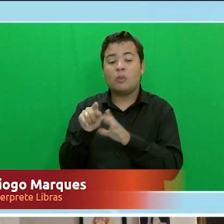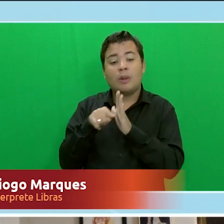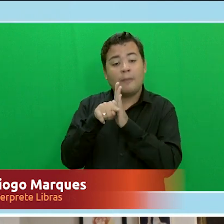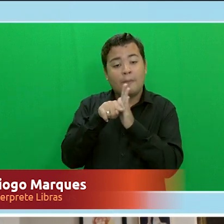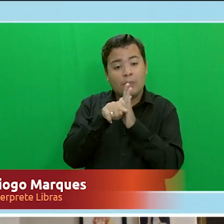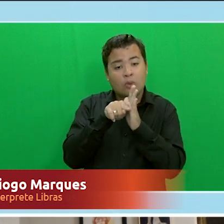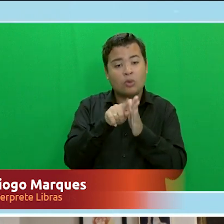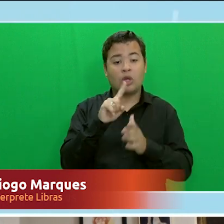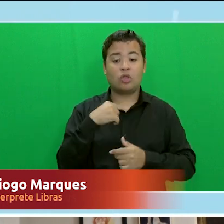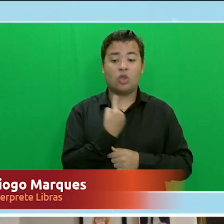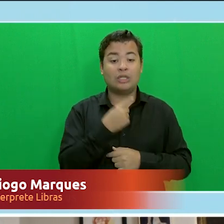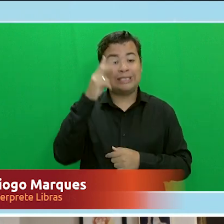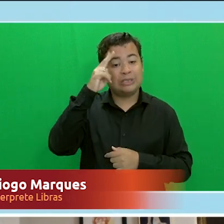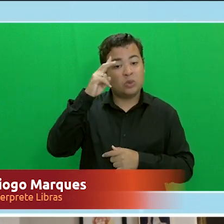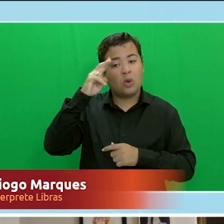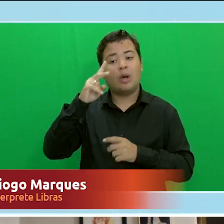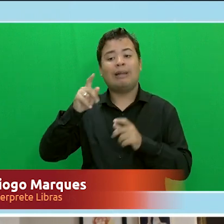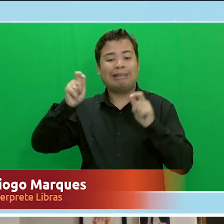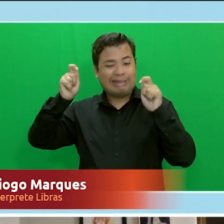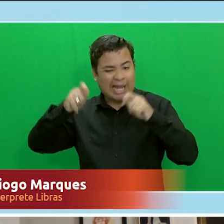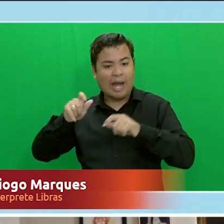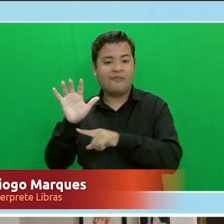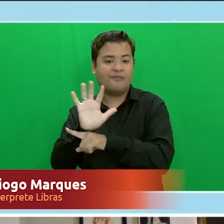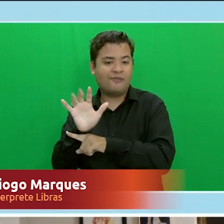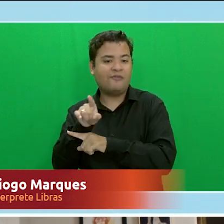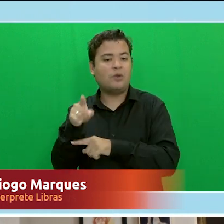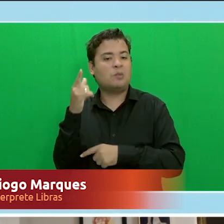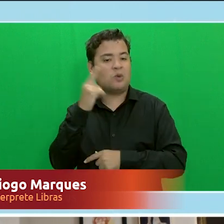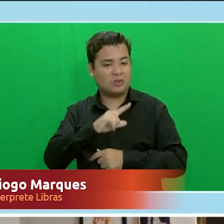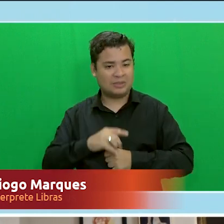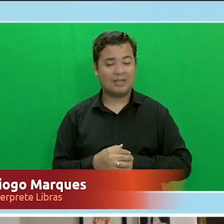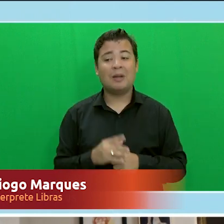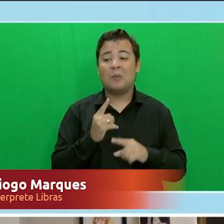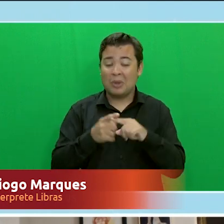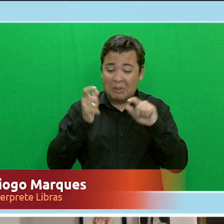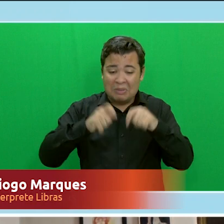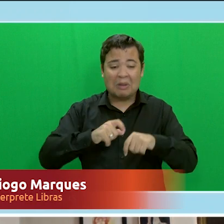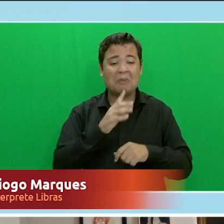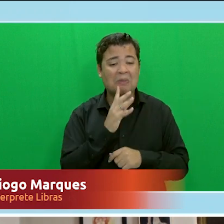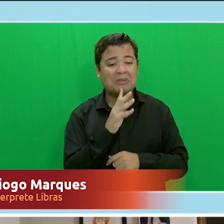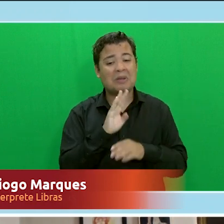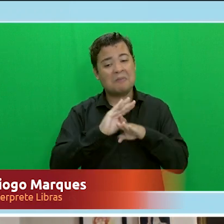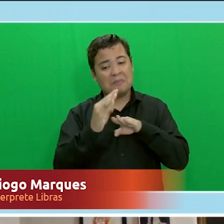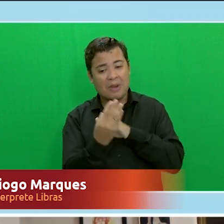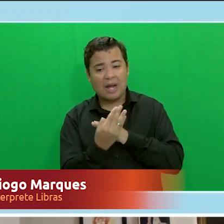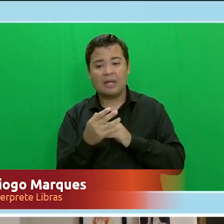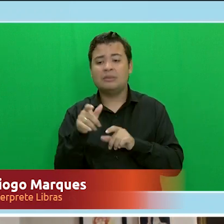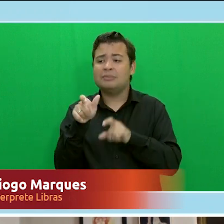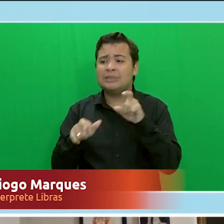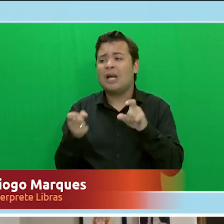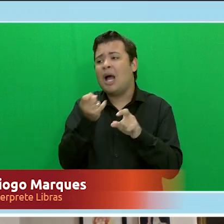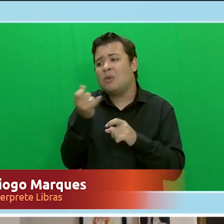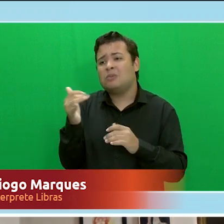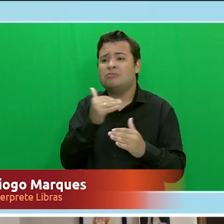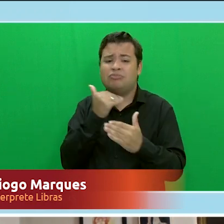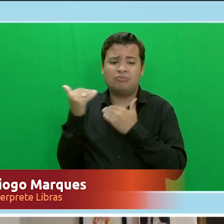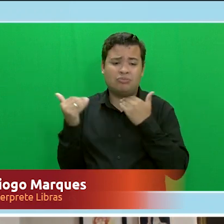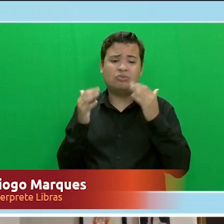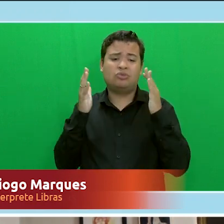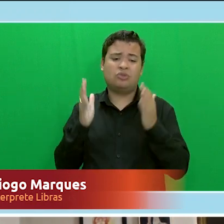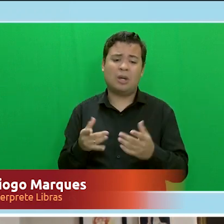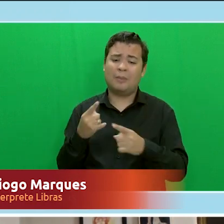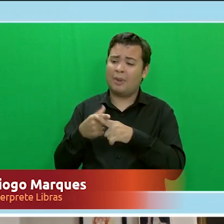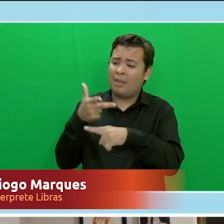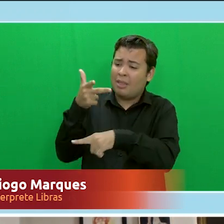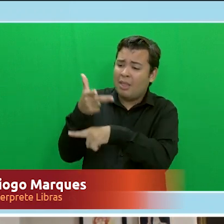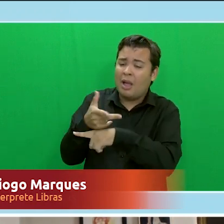no YouTube, vocês conseguem assistir. Quem sabe até conhecer o próprio bairro, conhecer um pouquinho dos personagens, alguns inclusive já falecidos, infelizmente, porque a